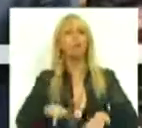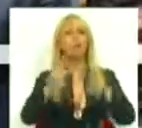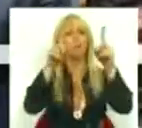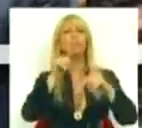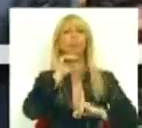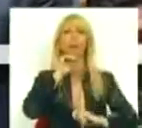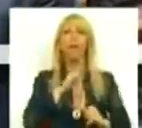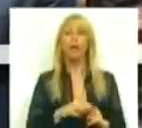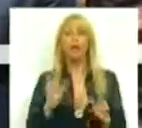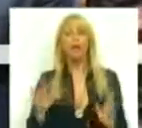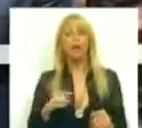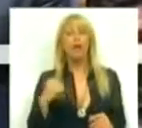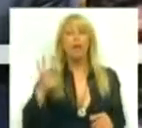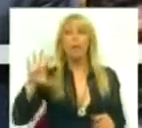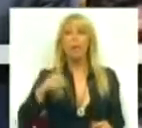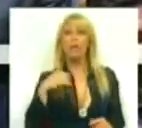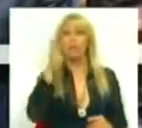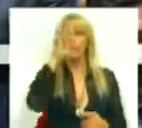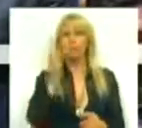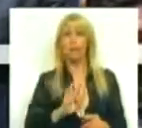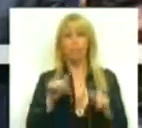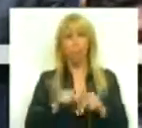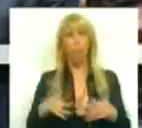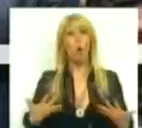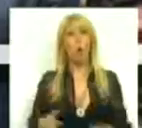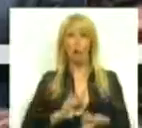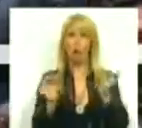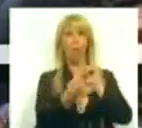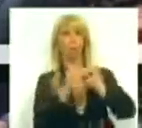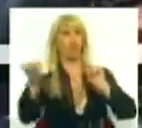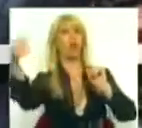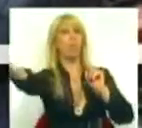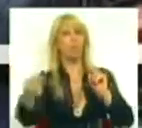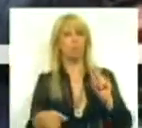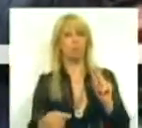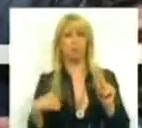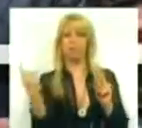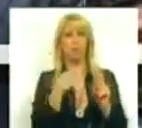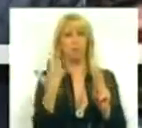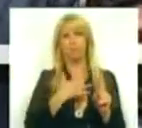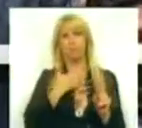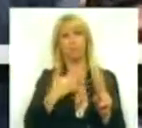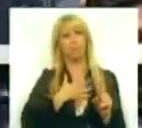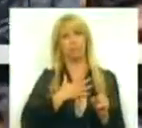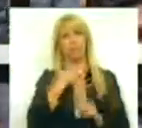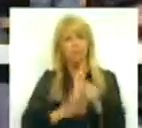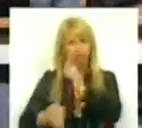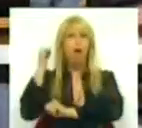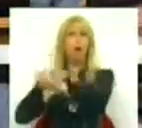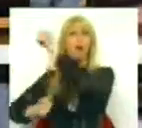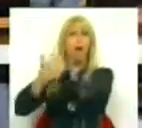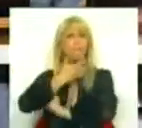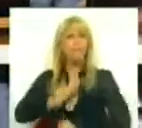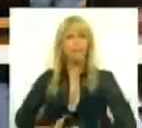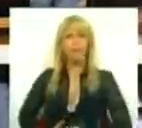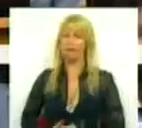sabe hoje que, ao contrário de outros, nós não queremos um regresso ao passado. Nós não queremos